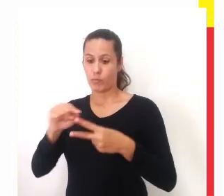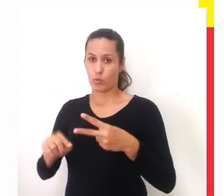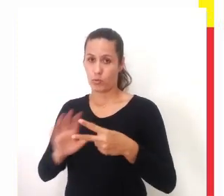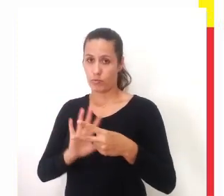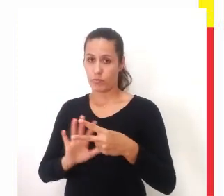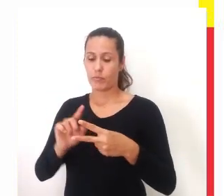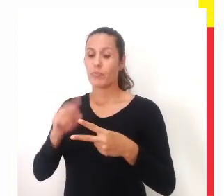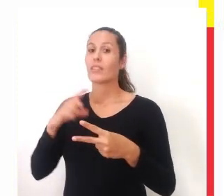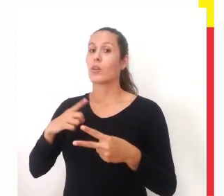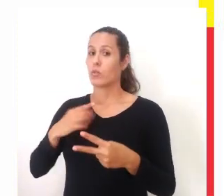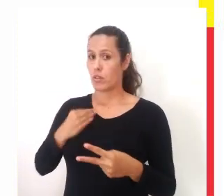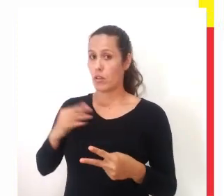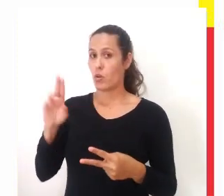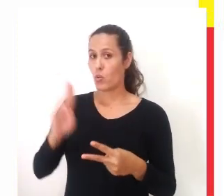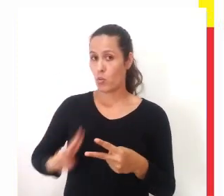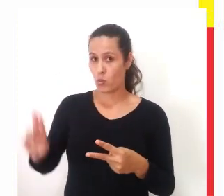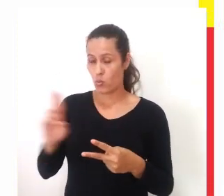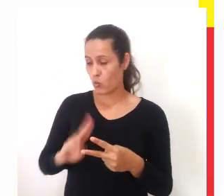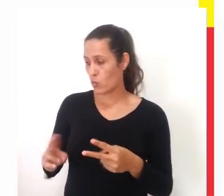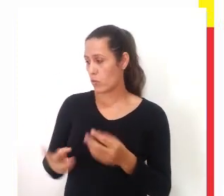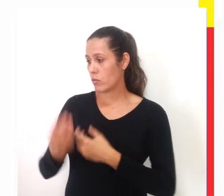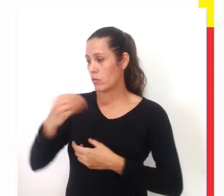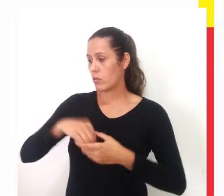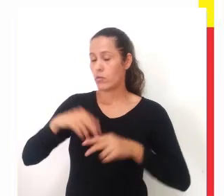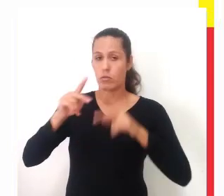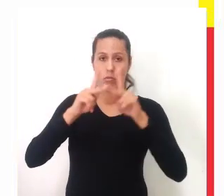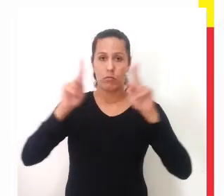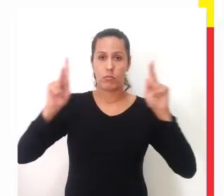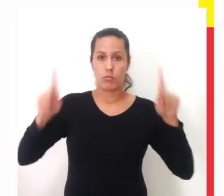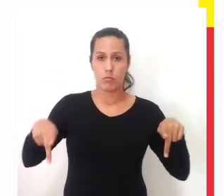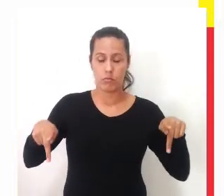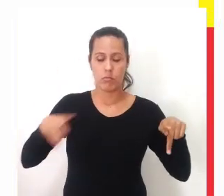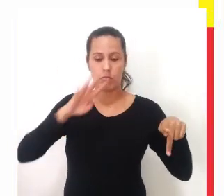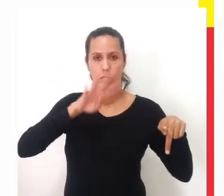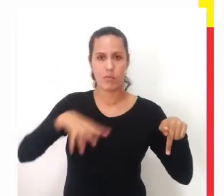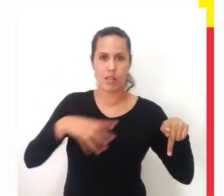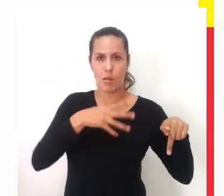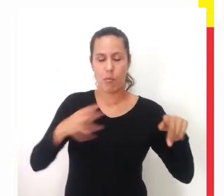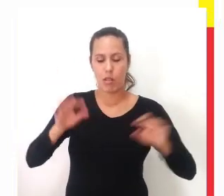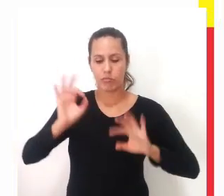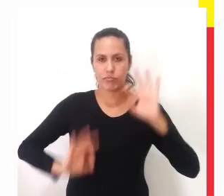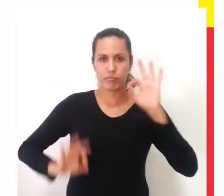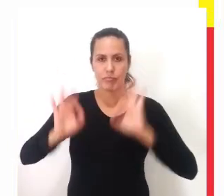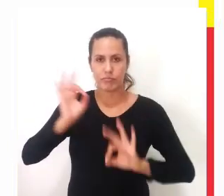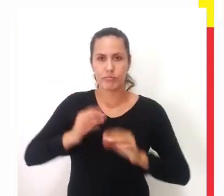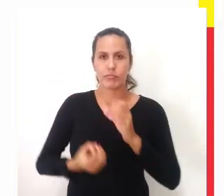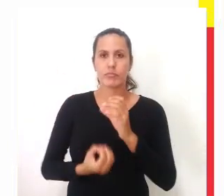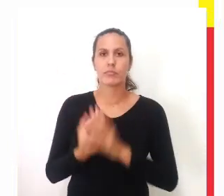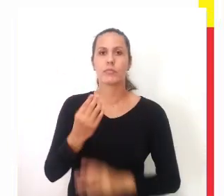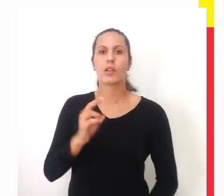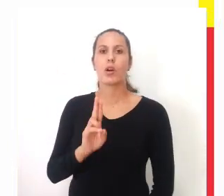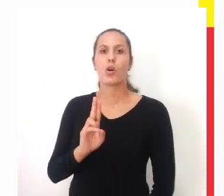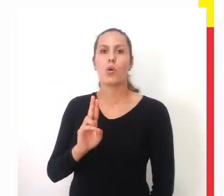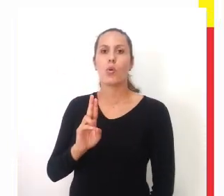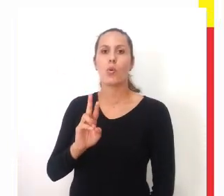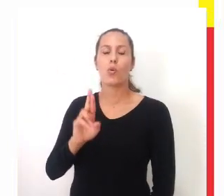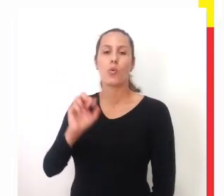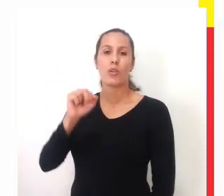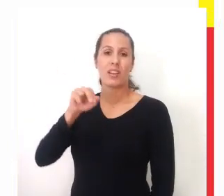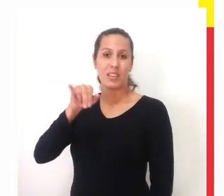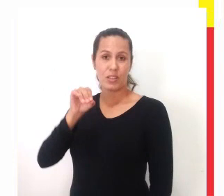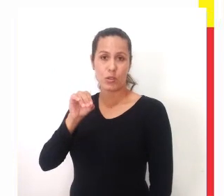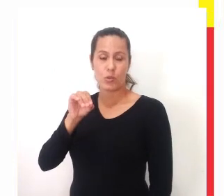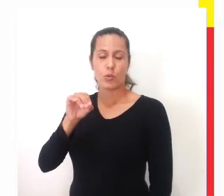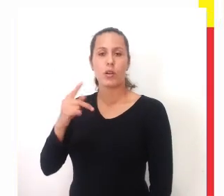certo? De elementos da tabela periódica gerando energia, como por exemplo,